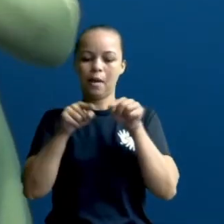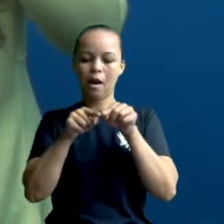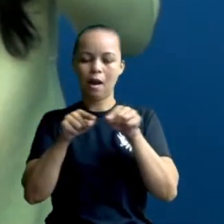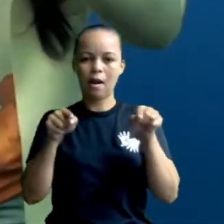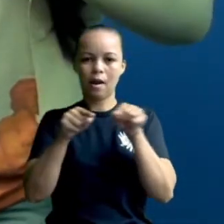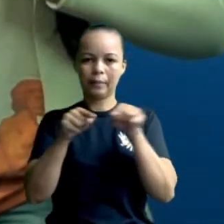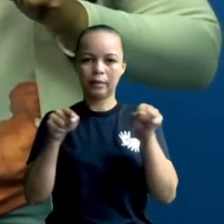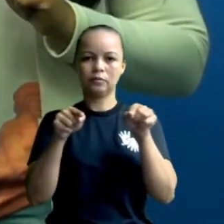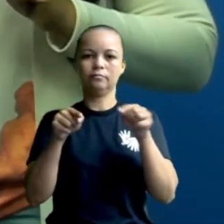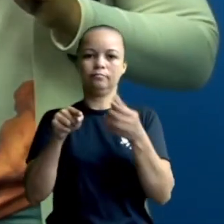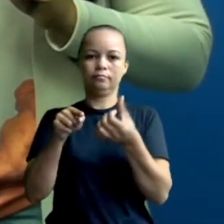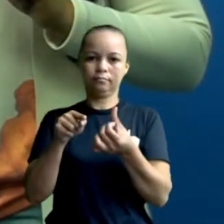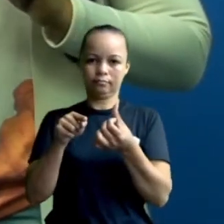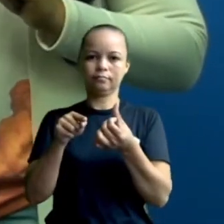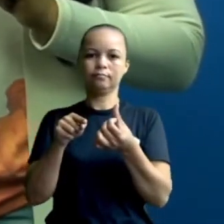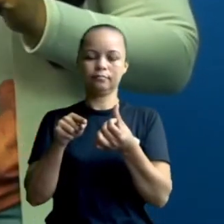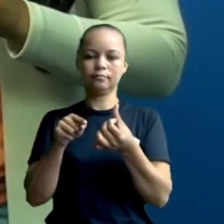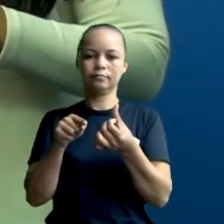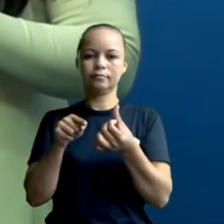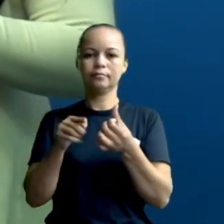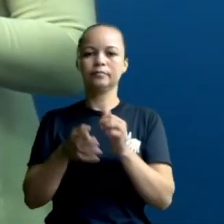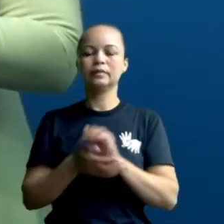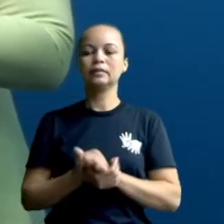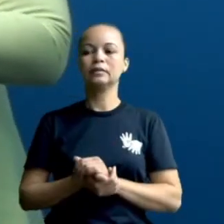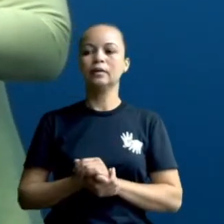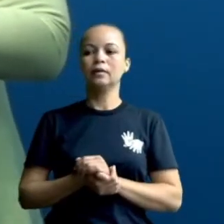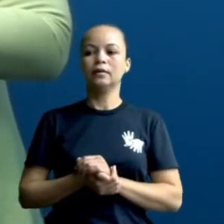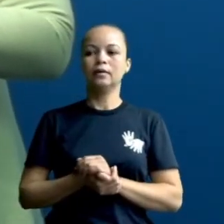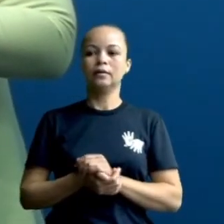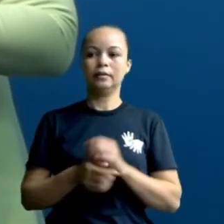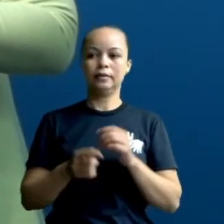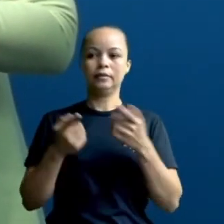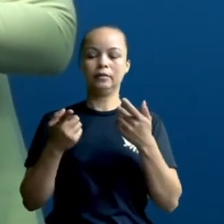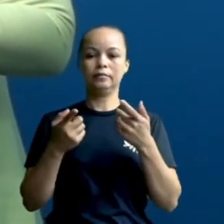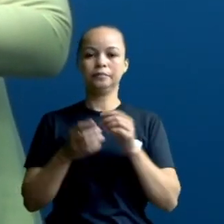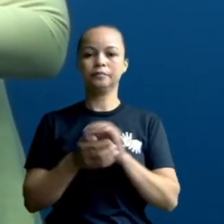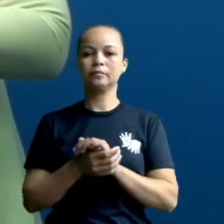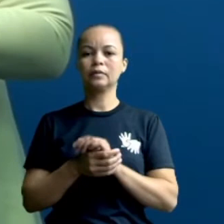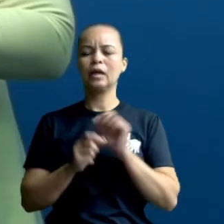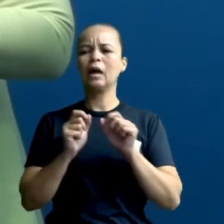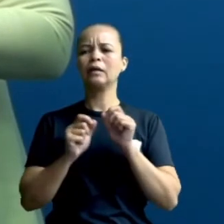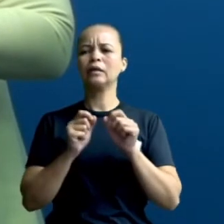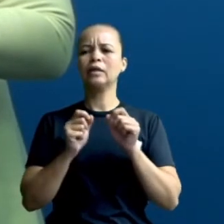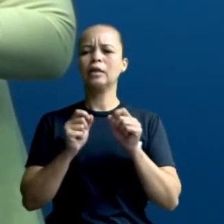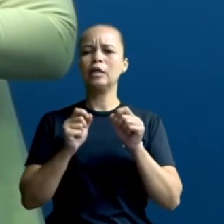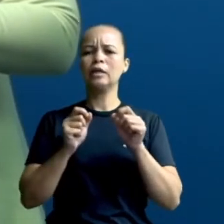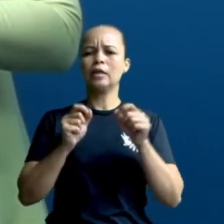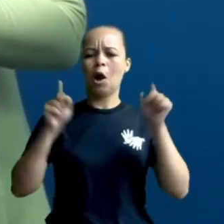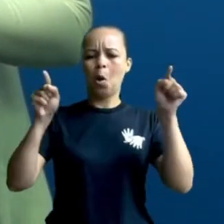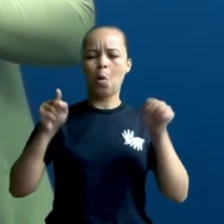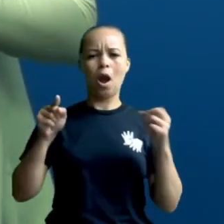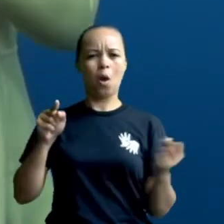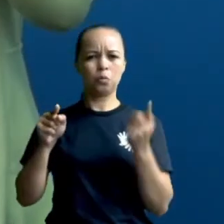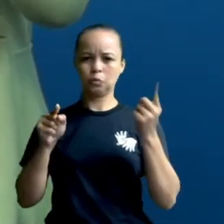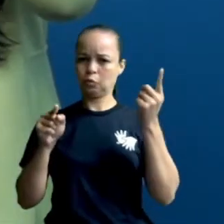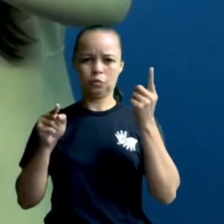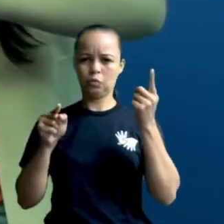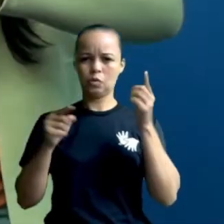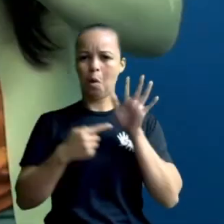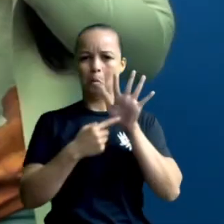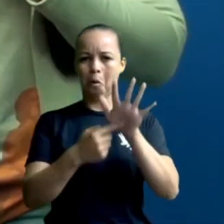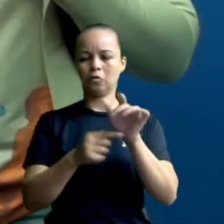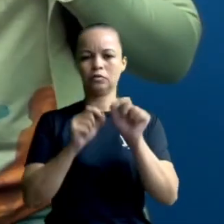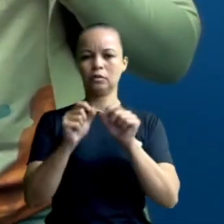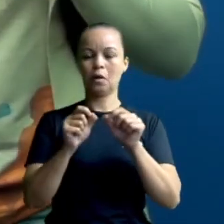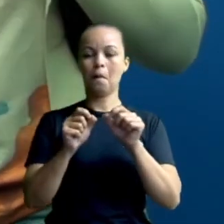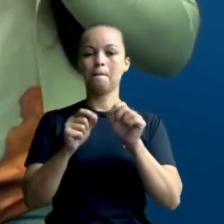é 6, tá certo? E aqui eu não coloquei a altura, tá certo? Mas lá